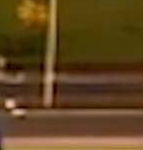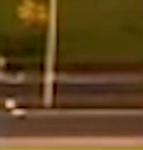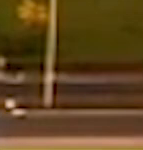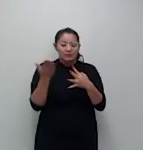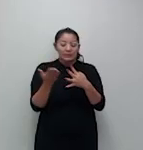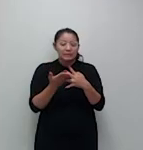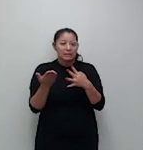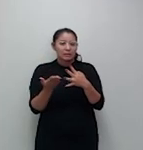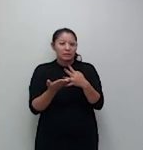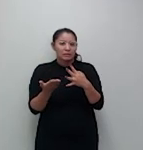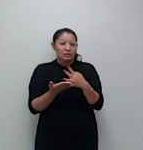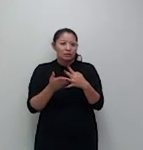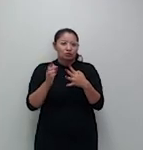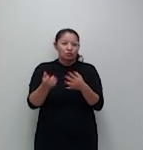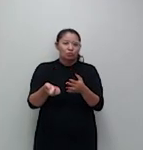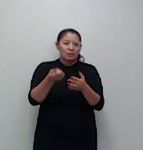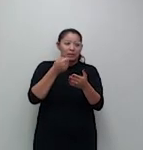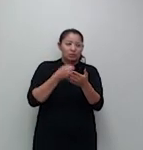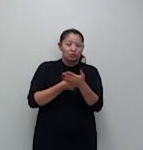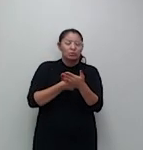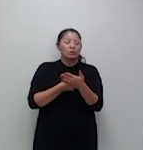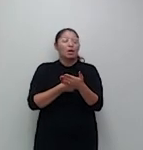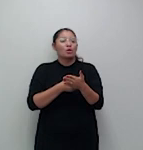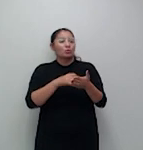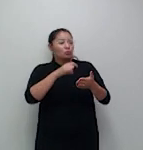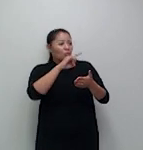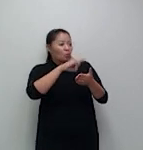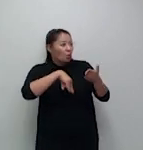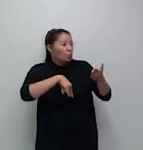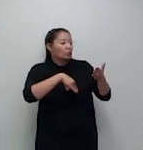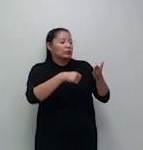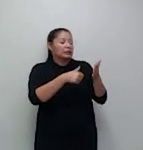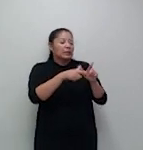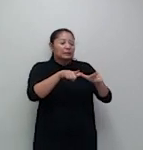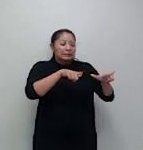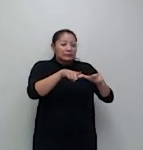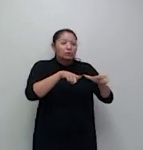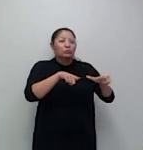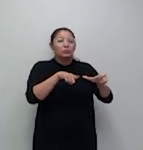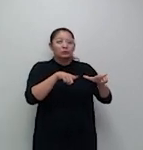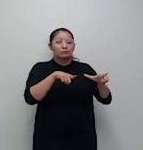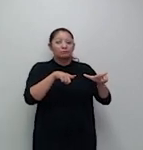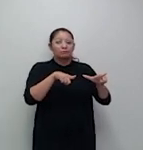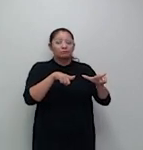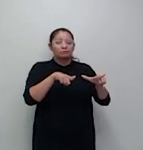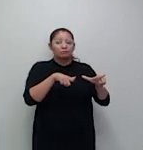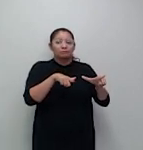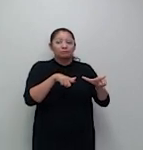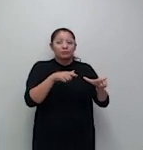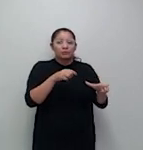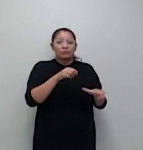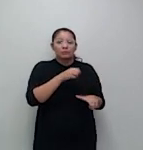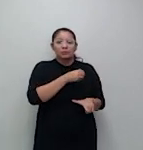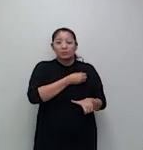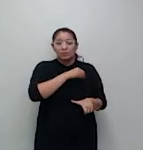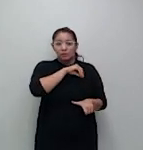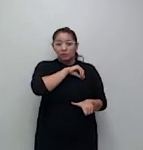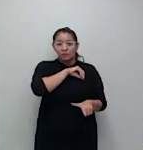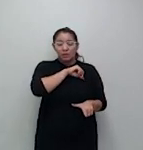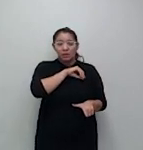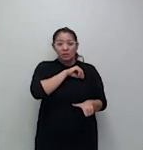Código Civil, em relação às ações em que se requer o pagamento de dívida líquida constante de instrumento particular de natureza